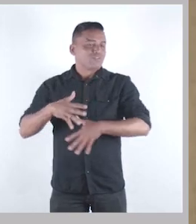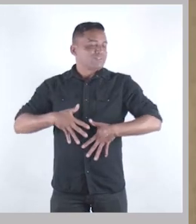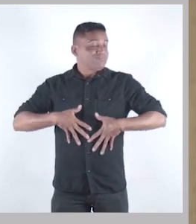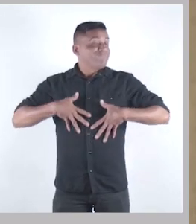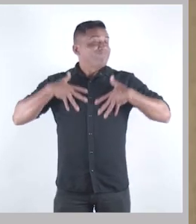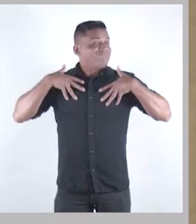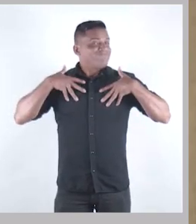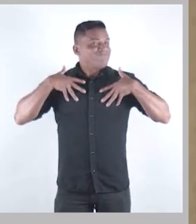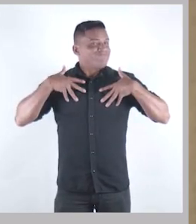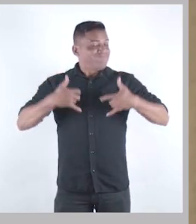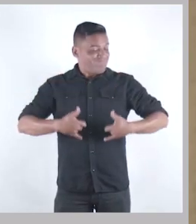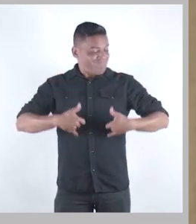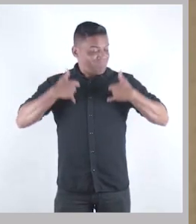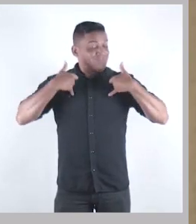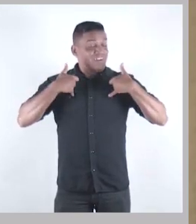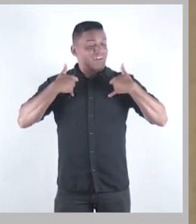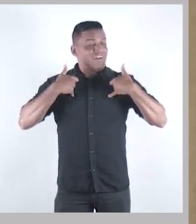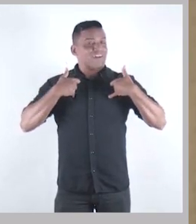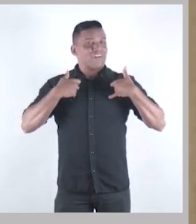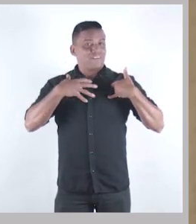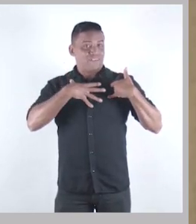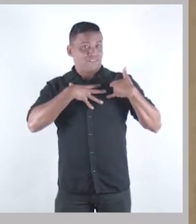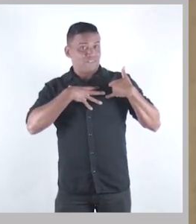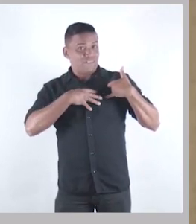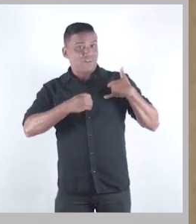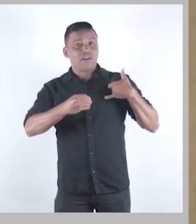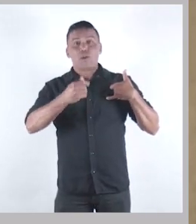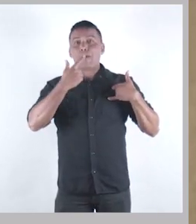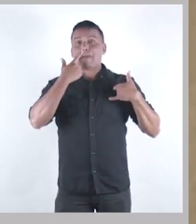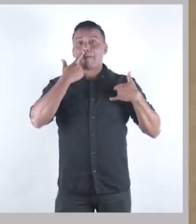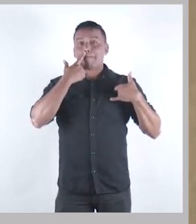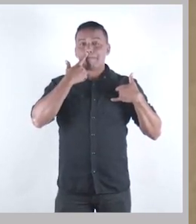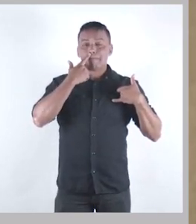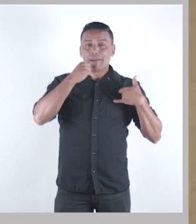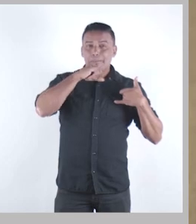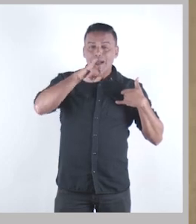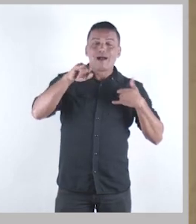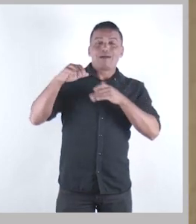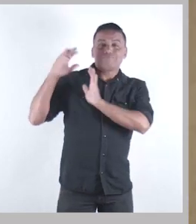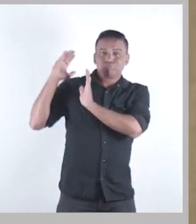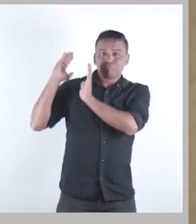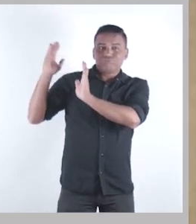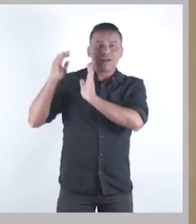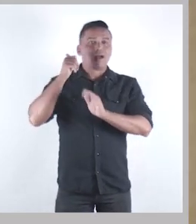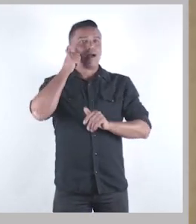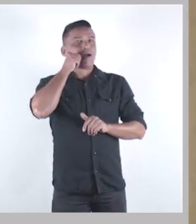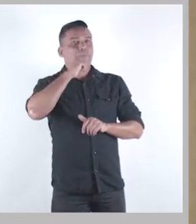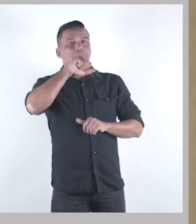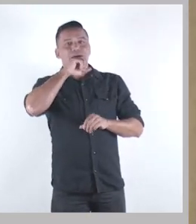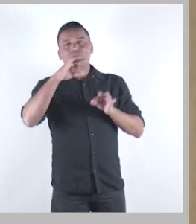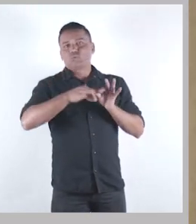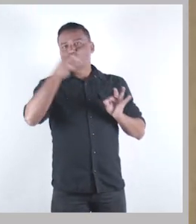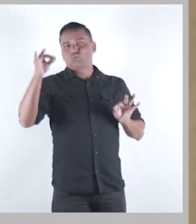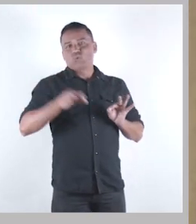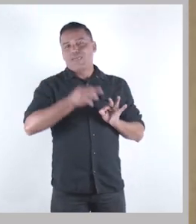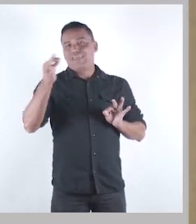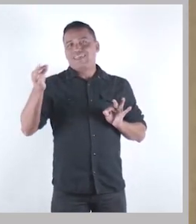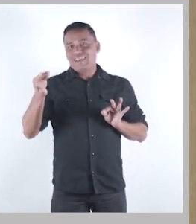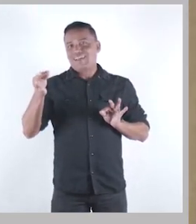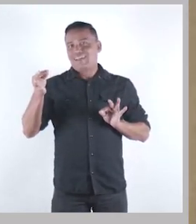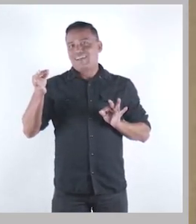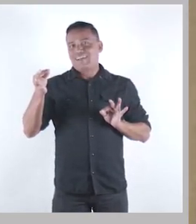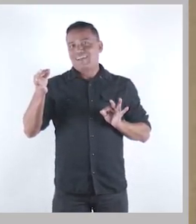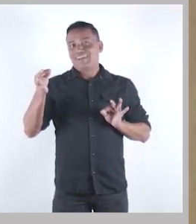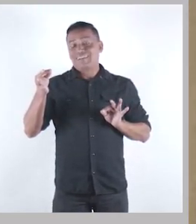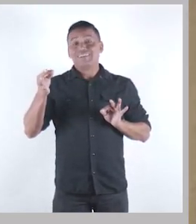filho de operários, né? E são esses operários que, tendo tido 10 filhos no total, sendo eu a